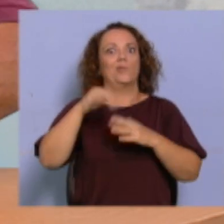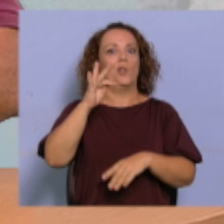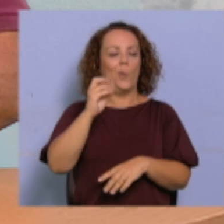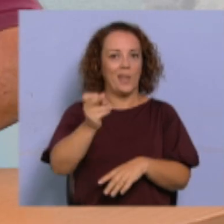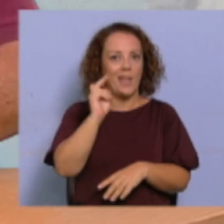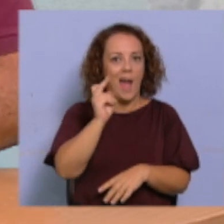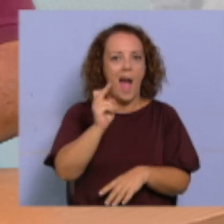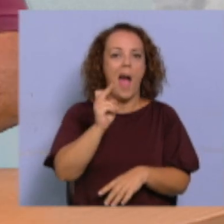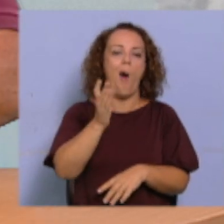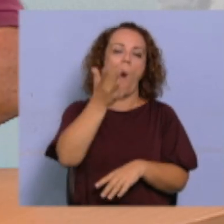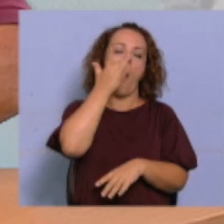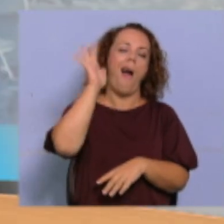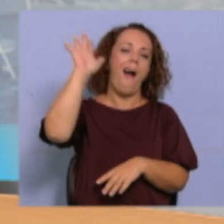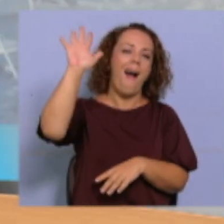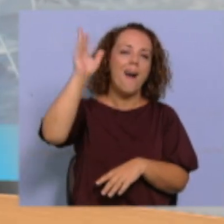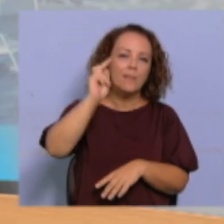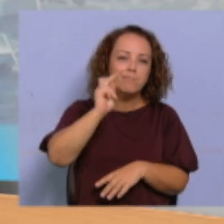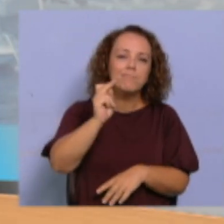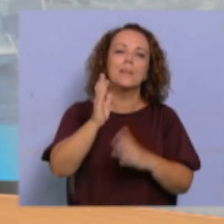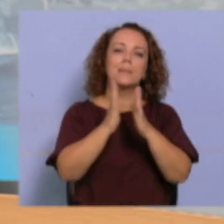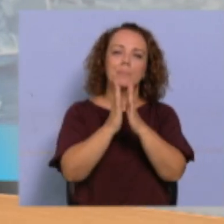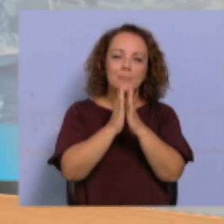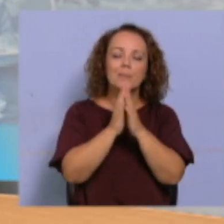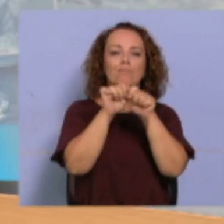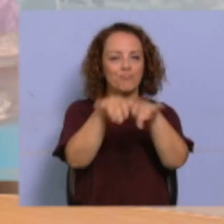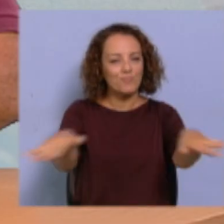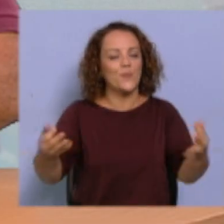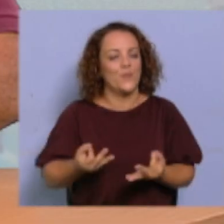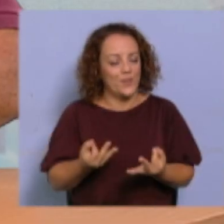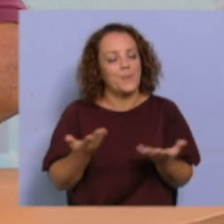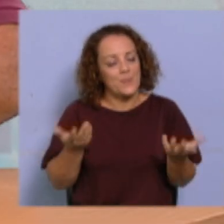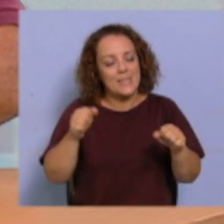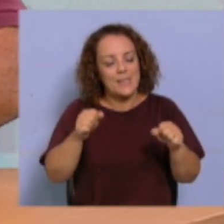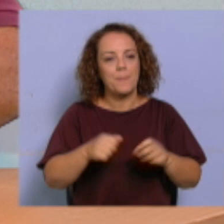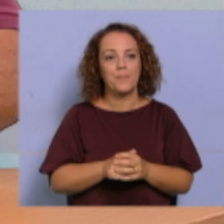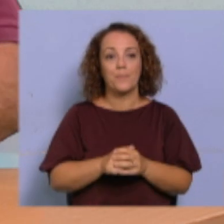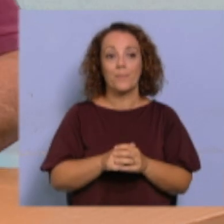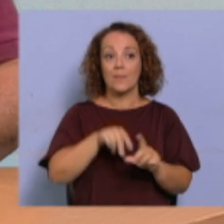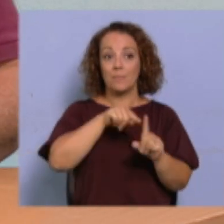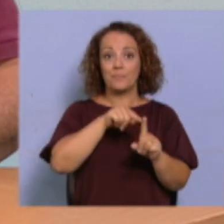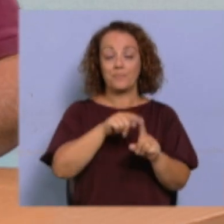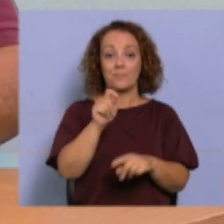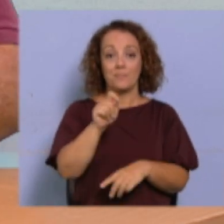em África e bem, não okay. só. Mas então, portanto, este Ezequiel